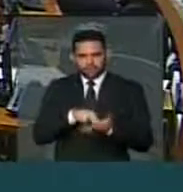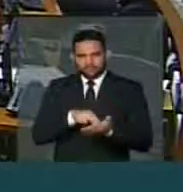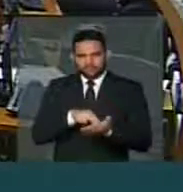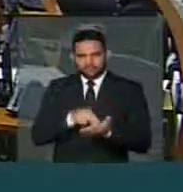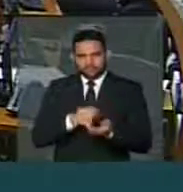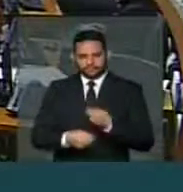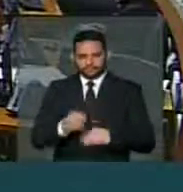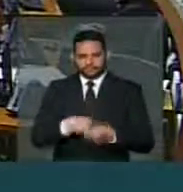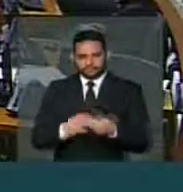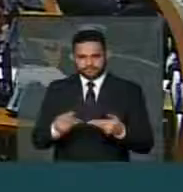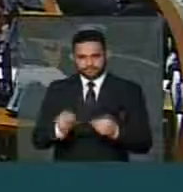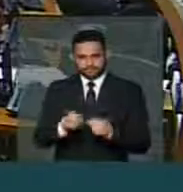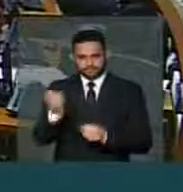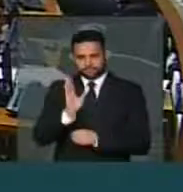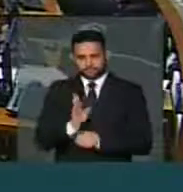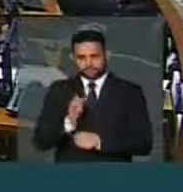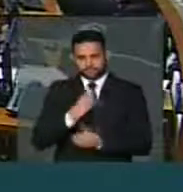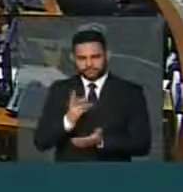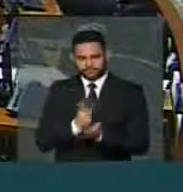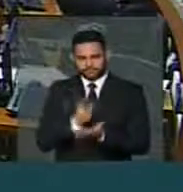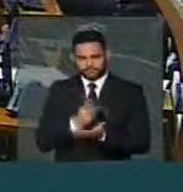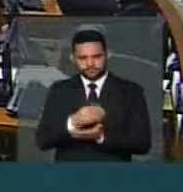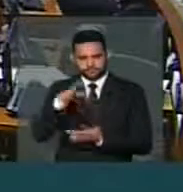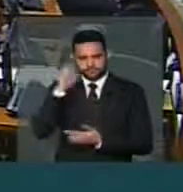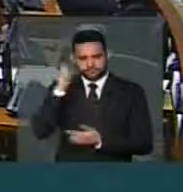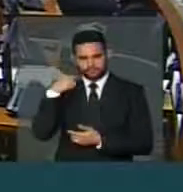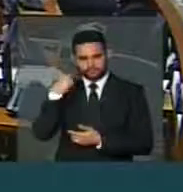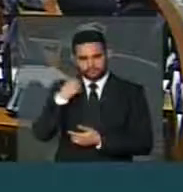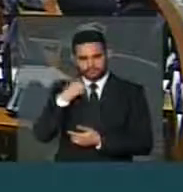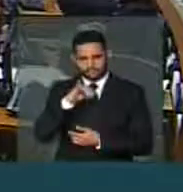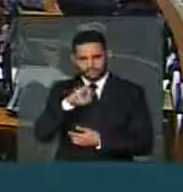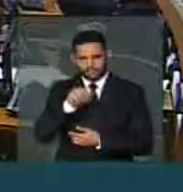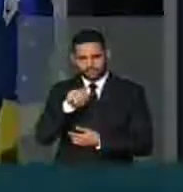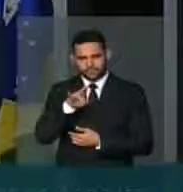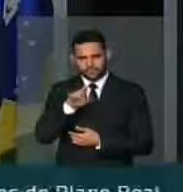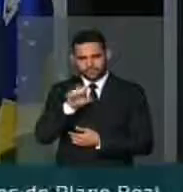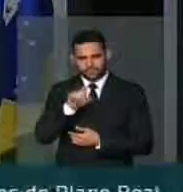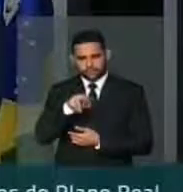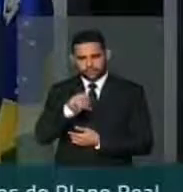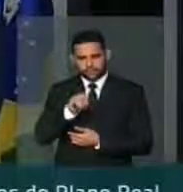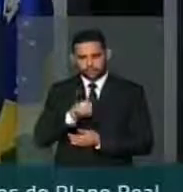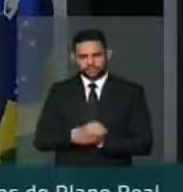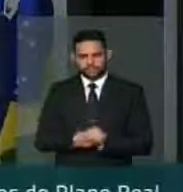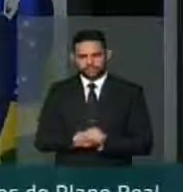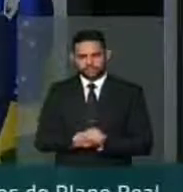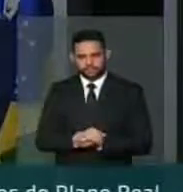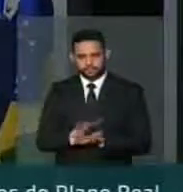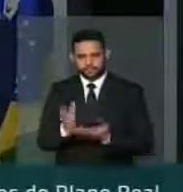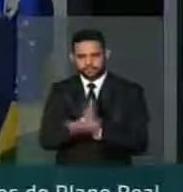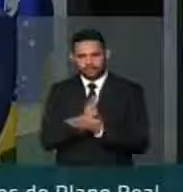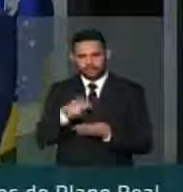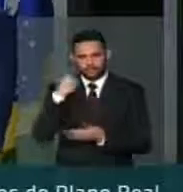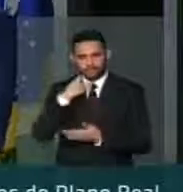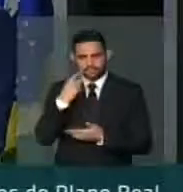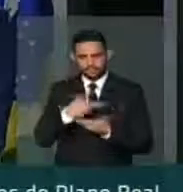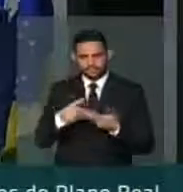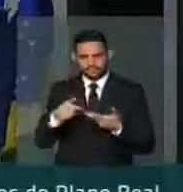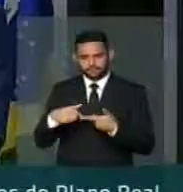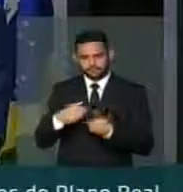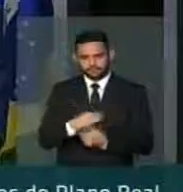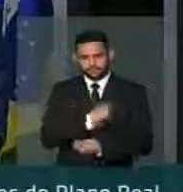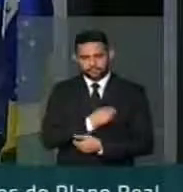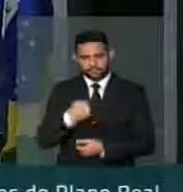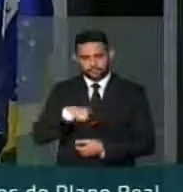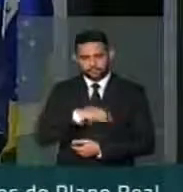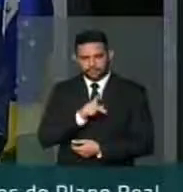estabilidade econômica para o Brasil. Vamos continuar ouvindo o deputado Rubens Bueno. E até as incongruências do sistema político eleitoral vigente.